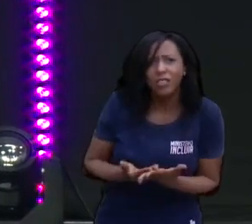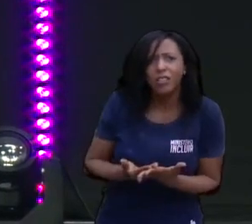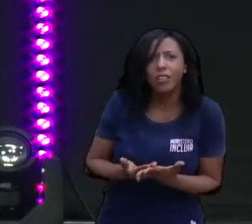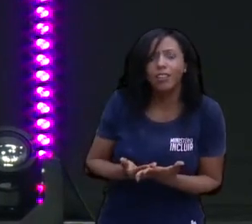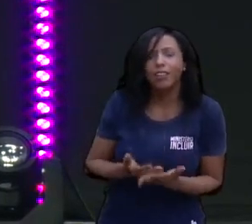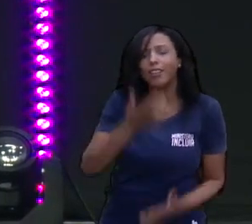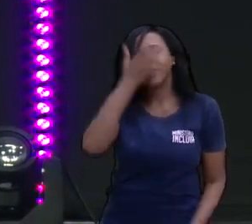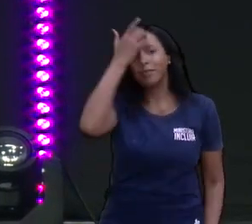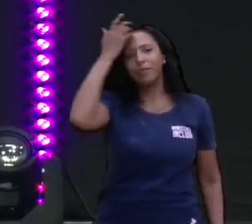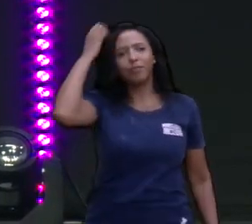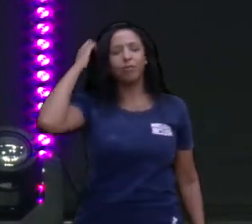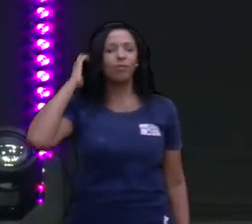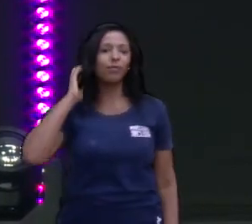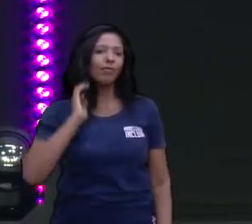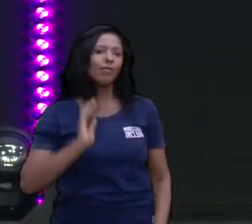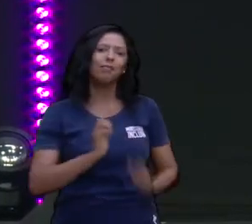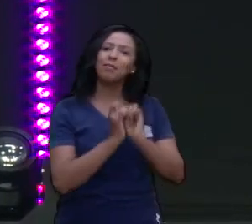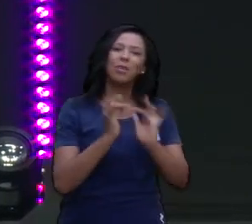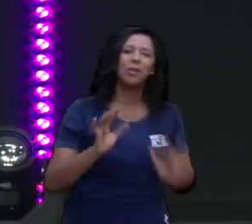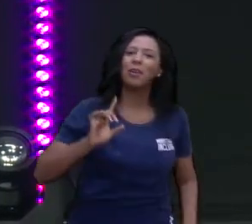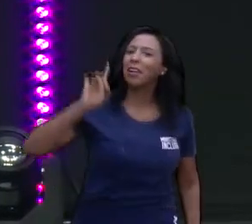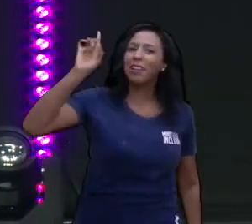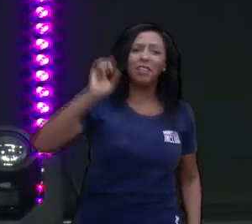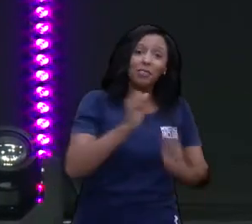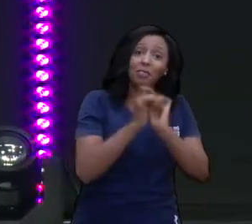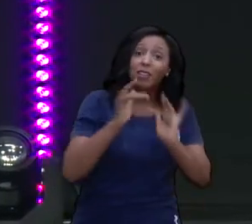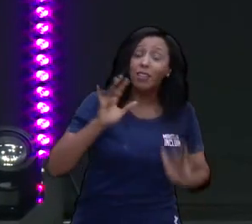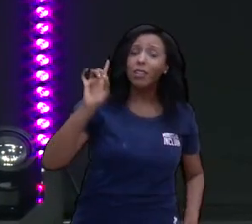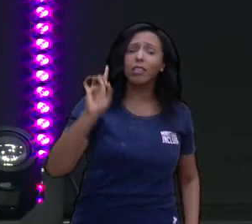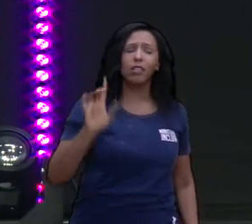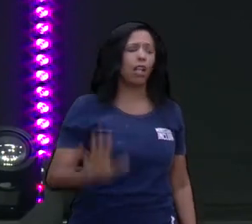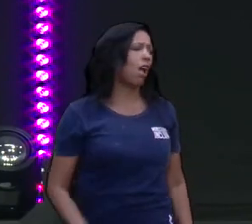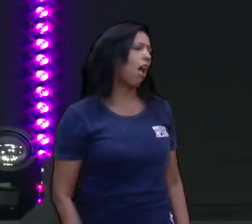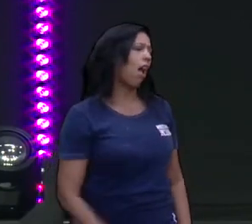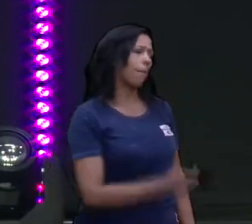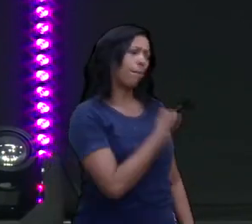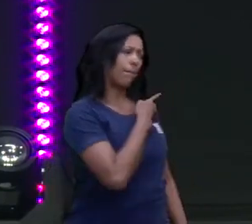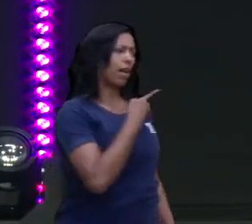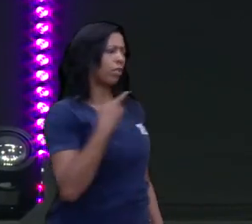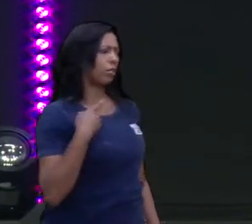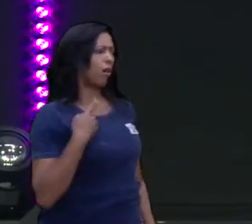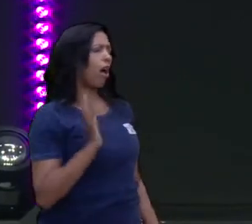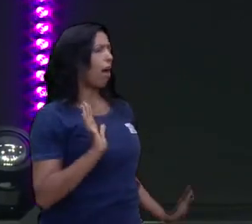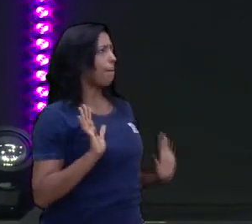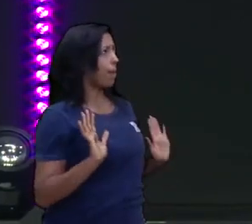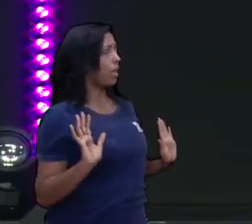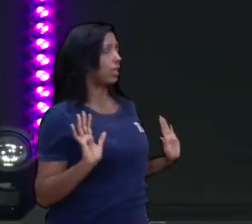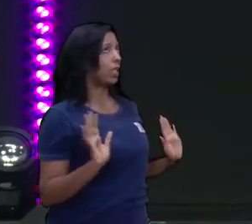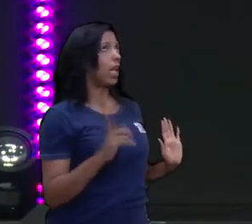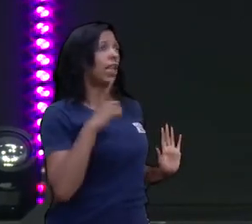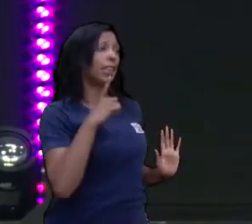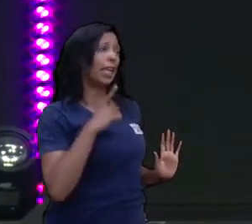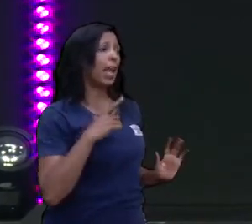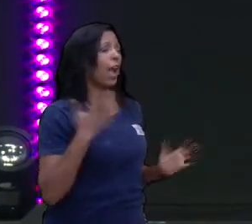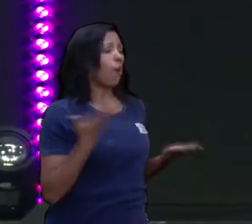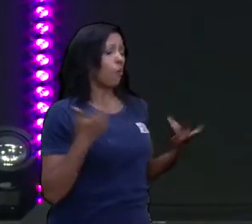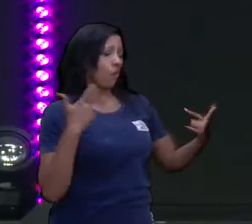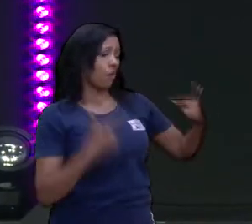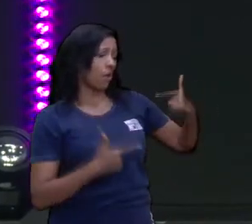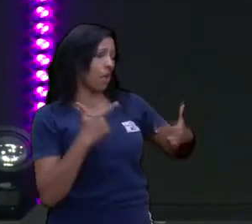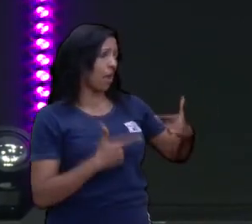Deus Pastor Oi Má nesse cabo-de-guerra entre o mal e Deus na minha